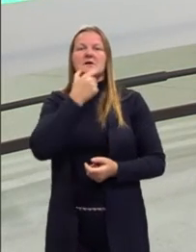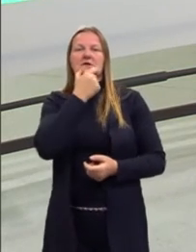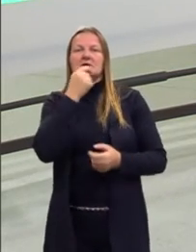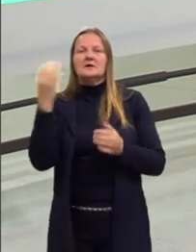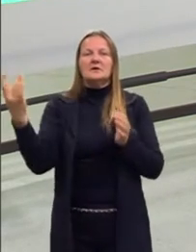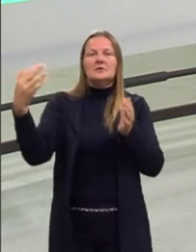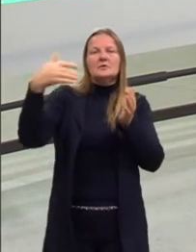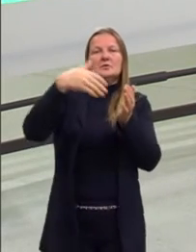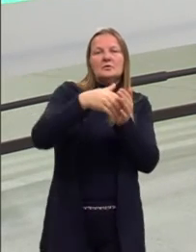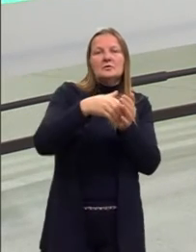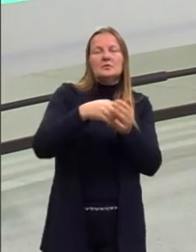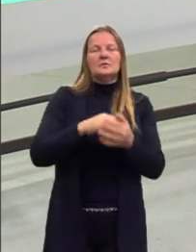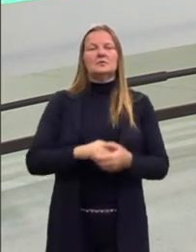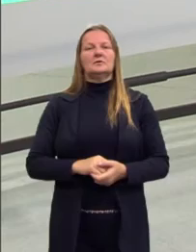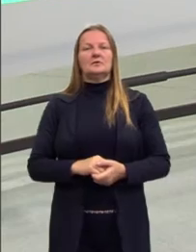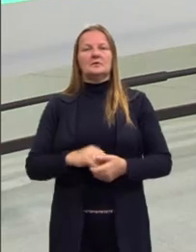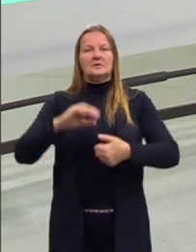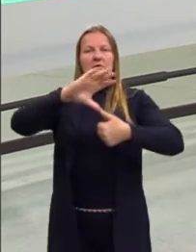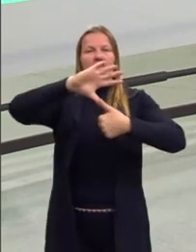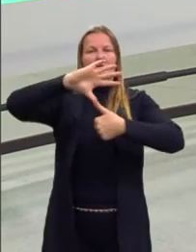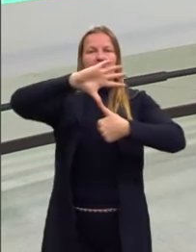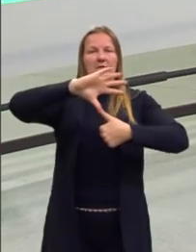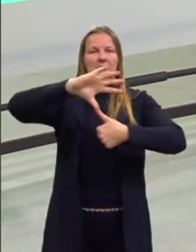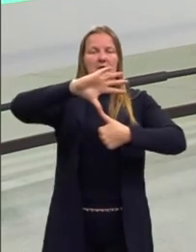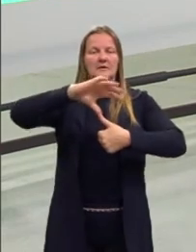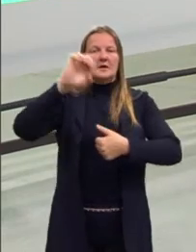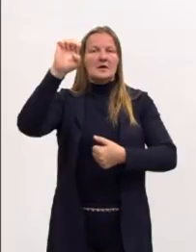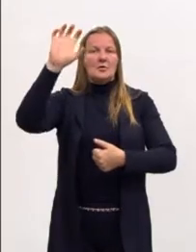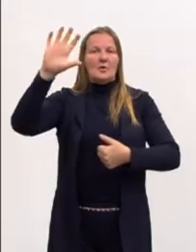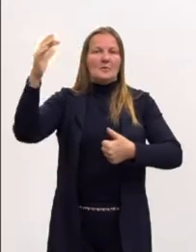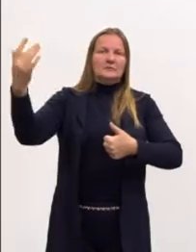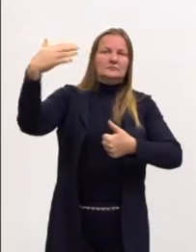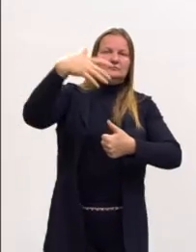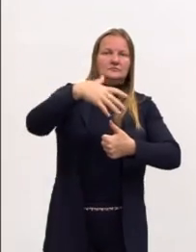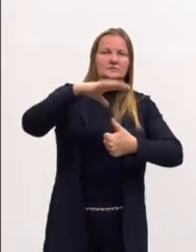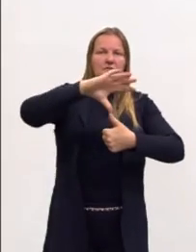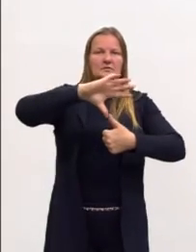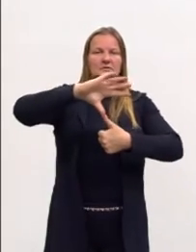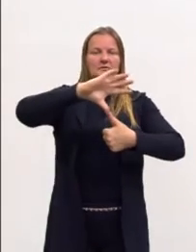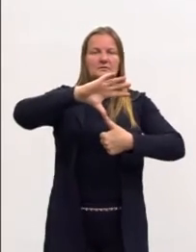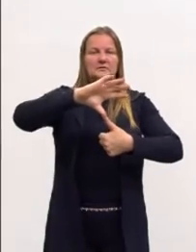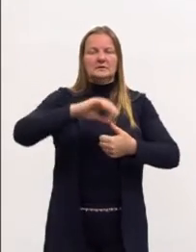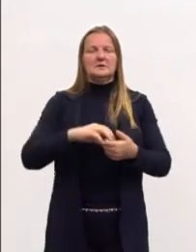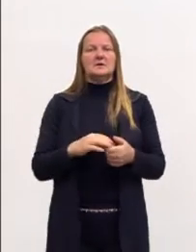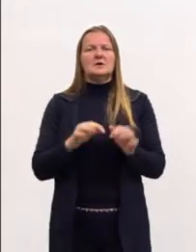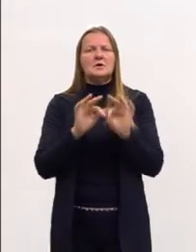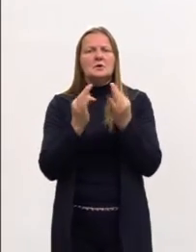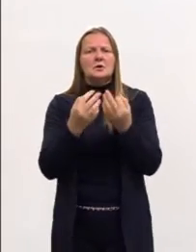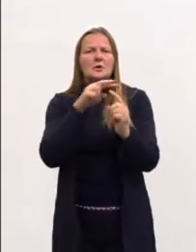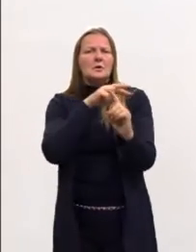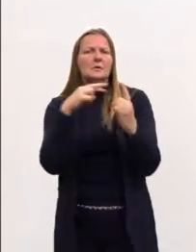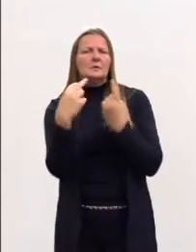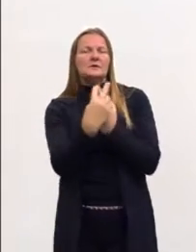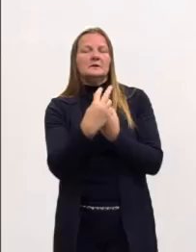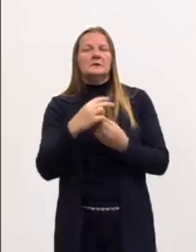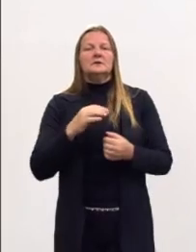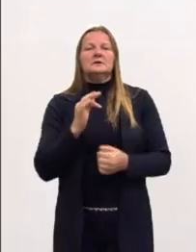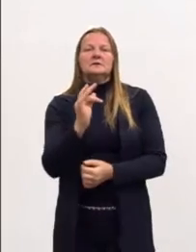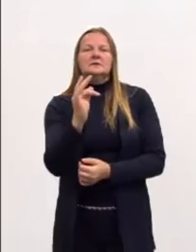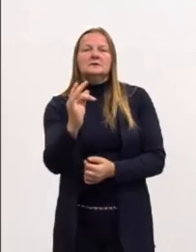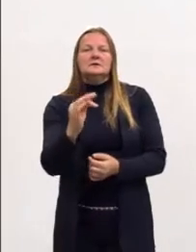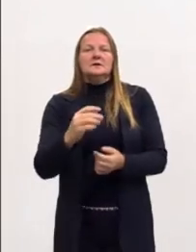acaba sendo colocado na América nisso e eles vem já com uma perspectiva bem definido também com uma